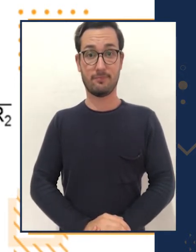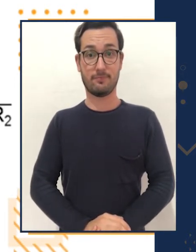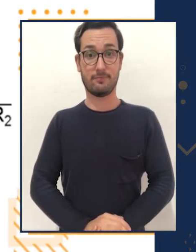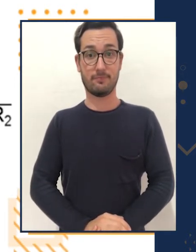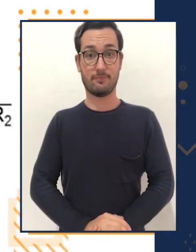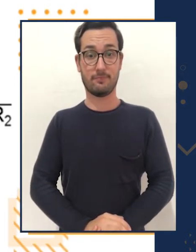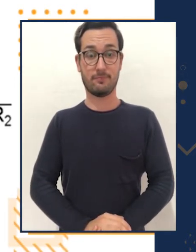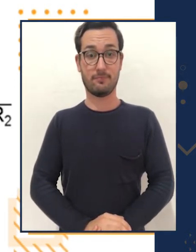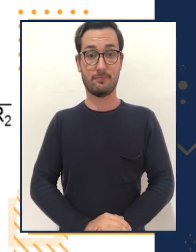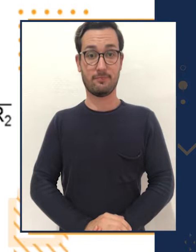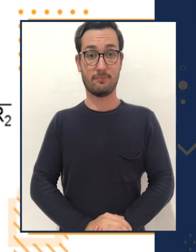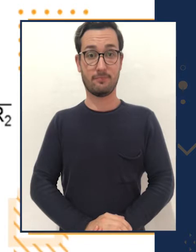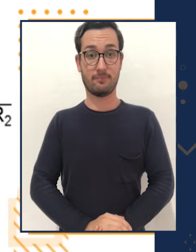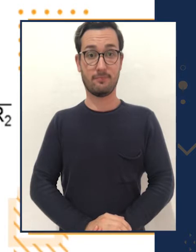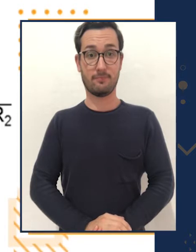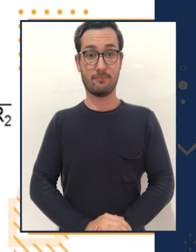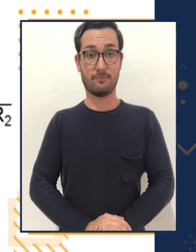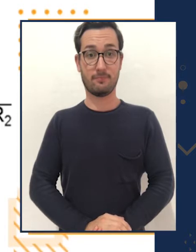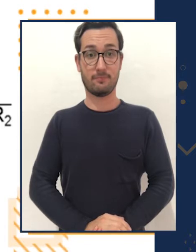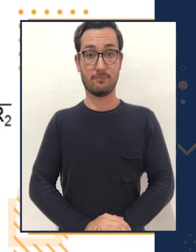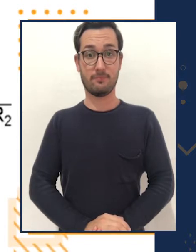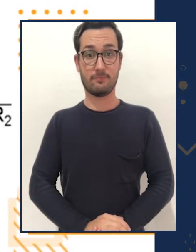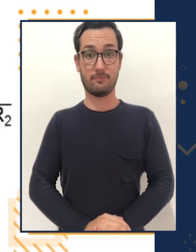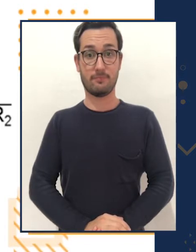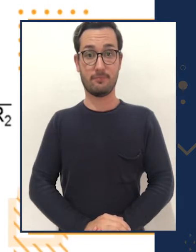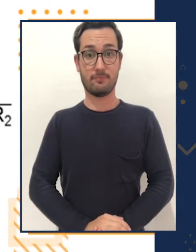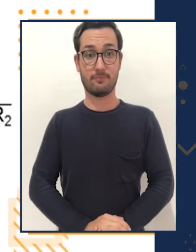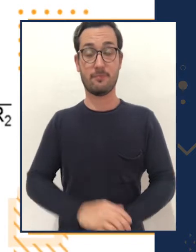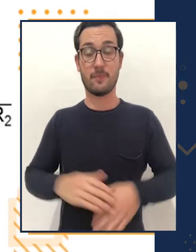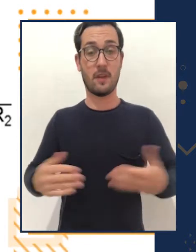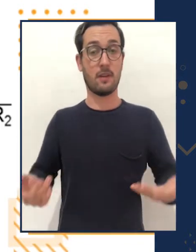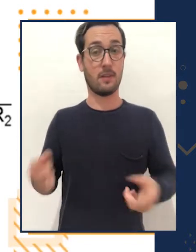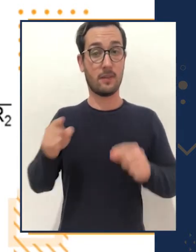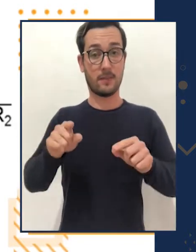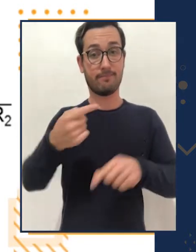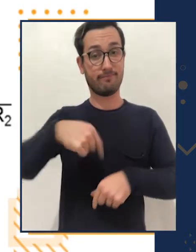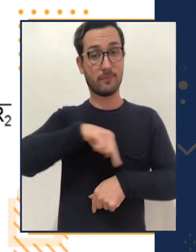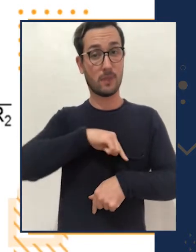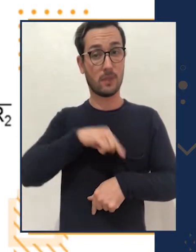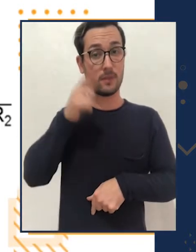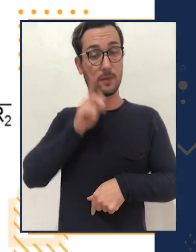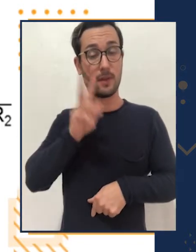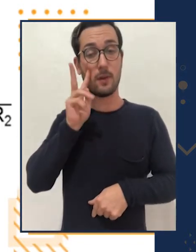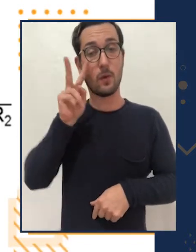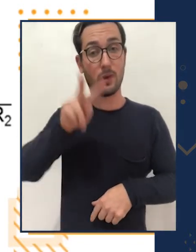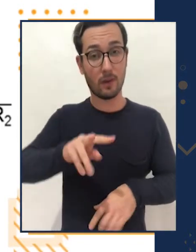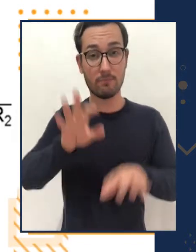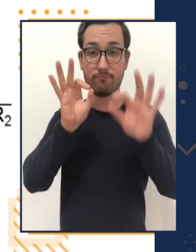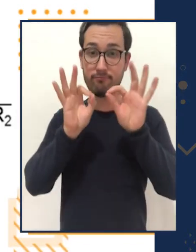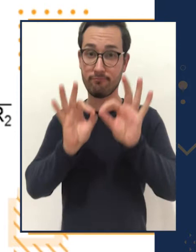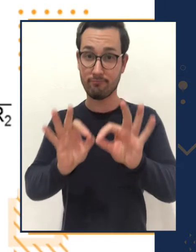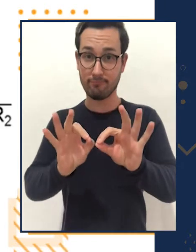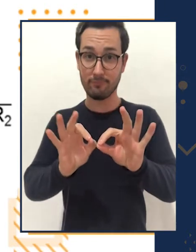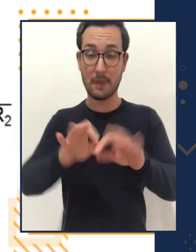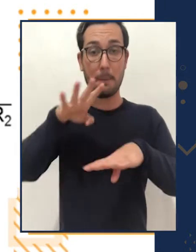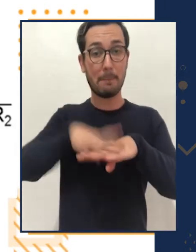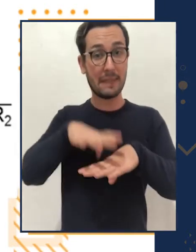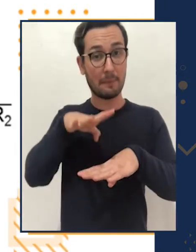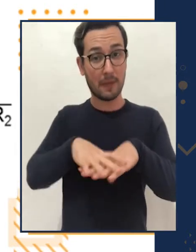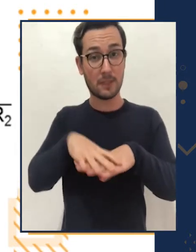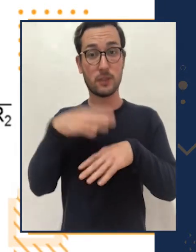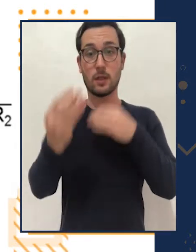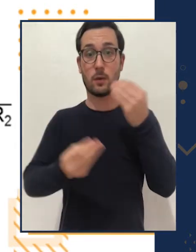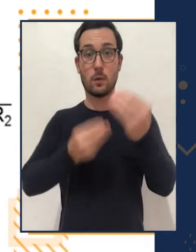a tensão no resistor 2 vai ser a tensão da fonte vezes R2 dividido pela soma dessas